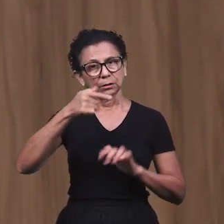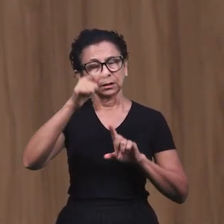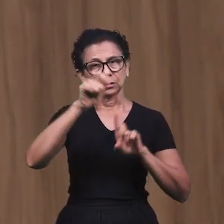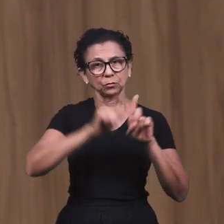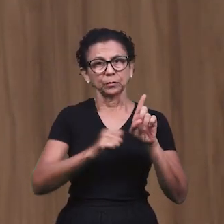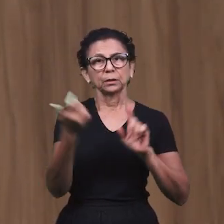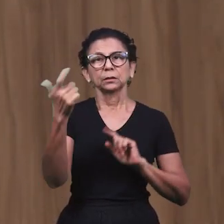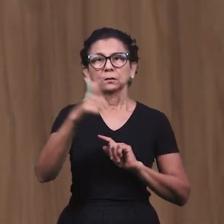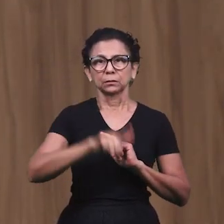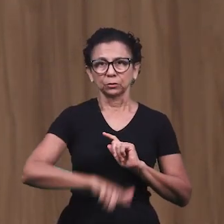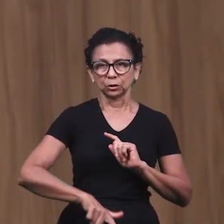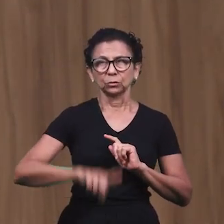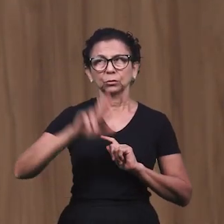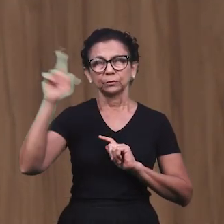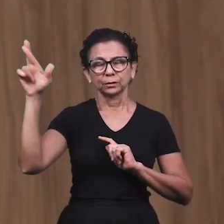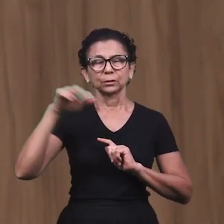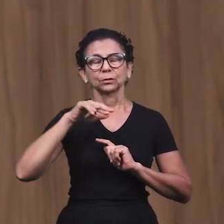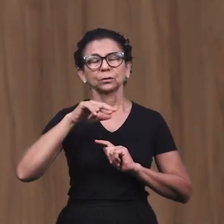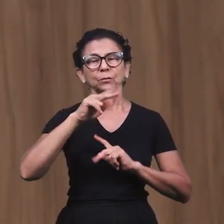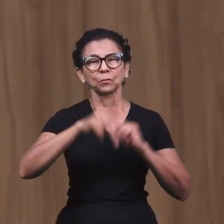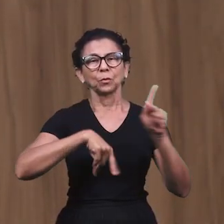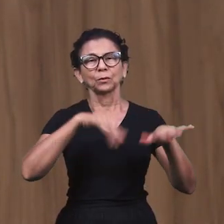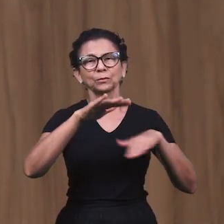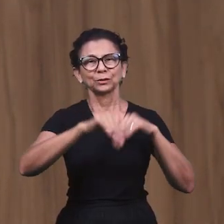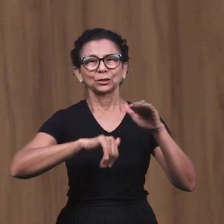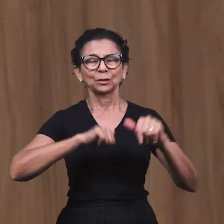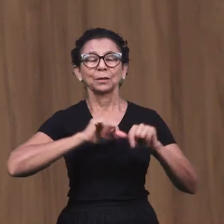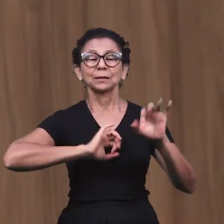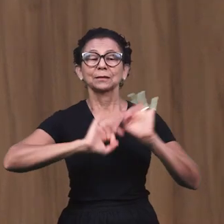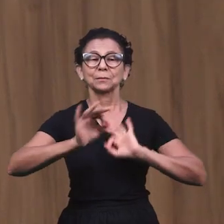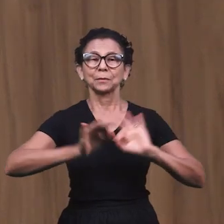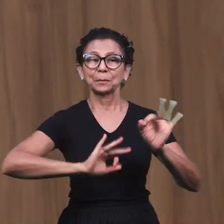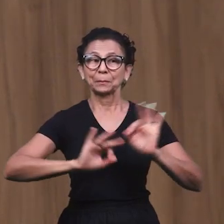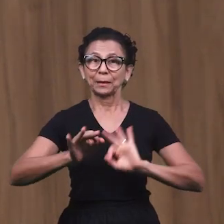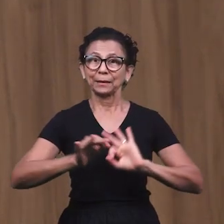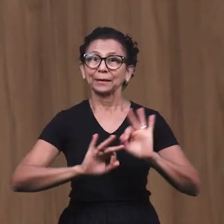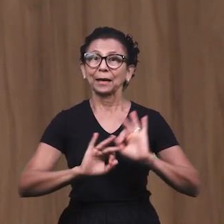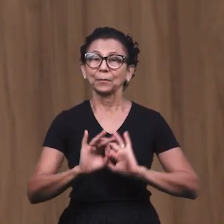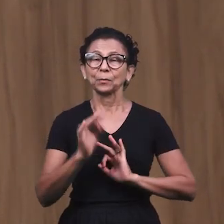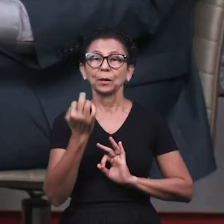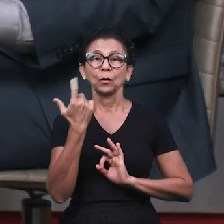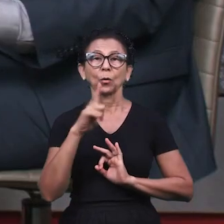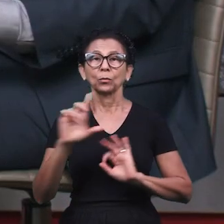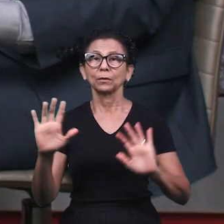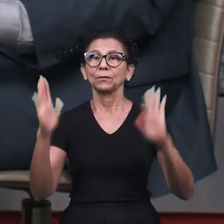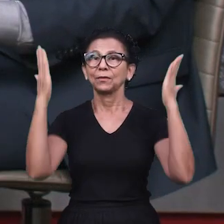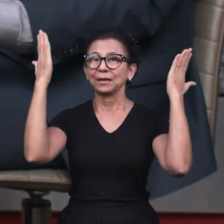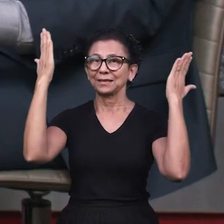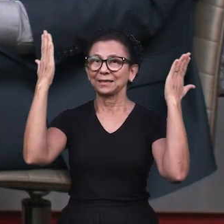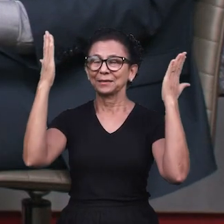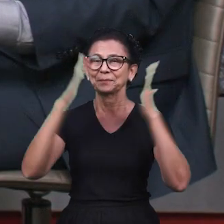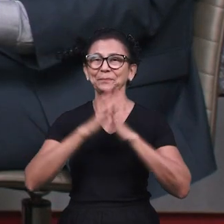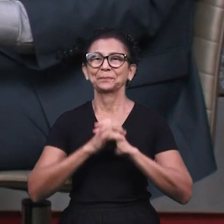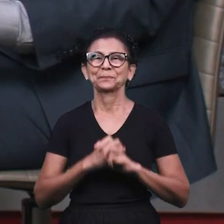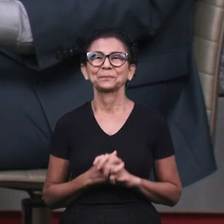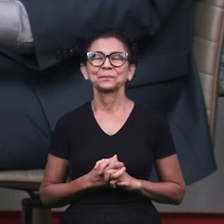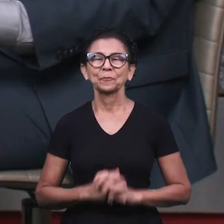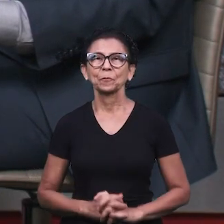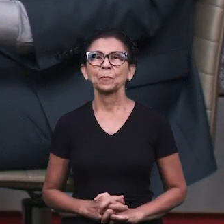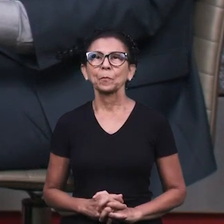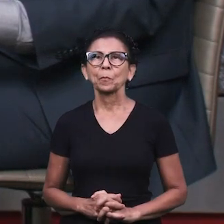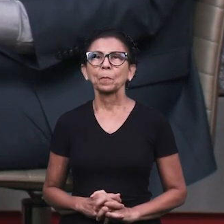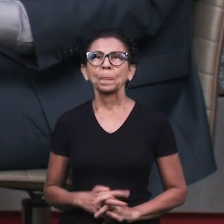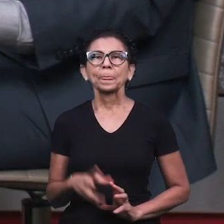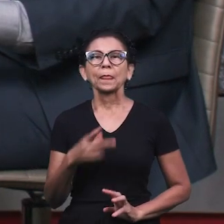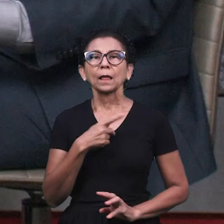novo, que Deus ia chamar o povo todinho para eles se prepararem para uma outra solenidade. Sim. E, pastor, eu vou fazer uma